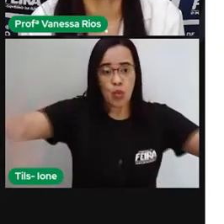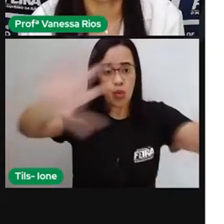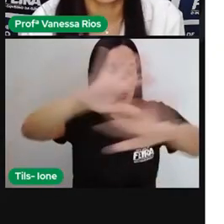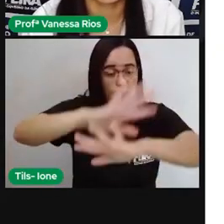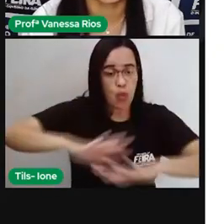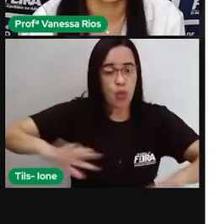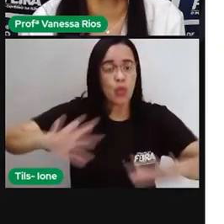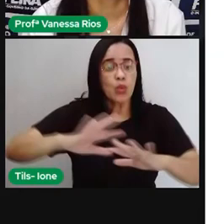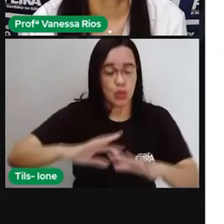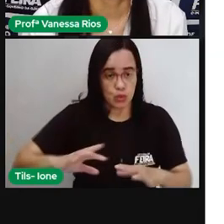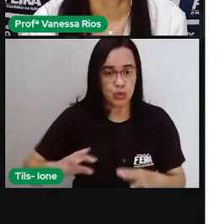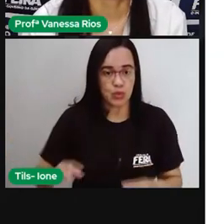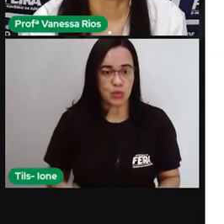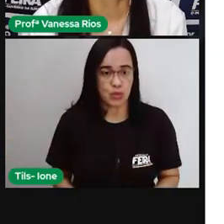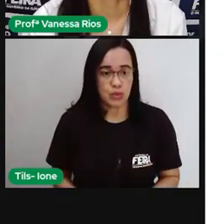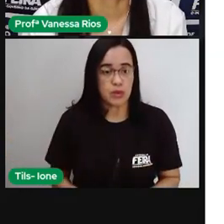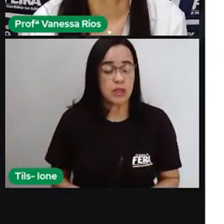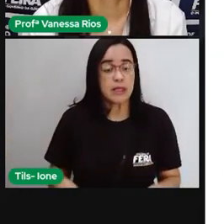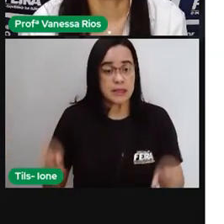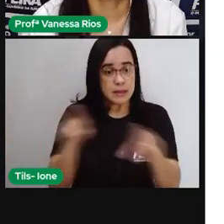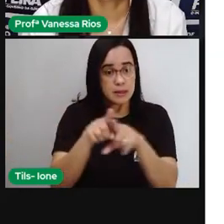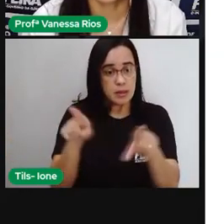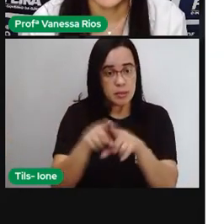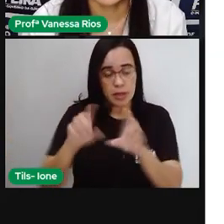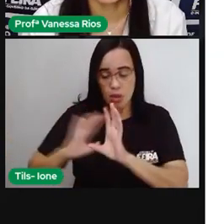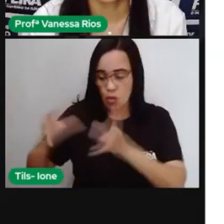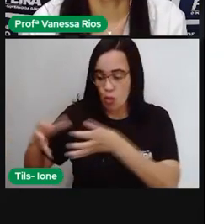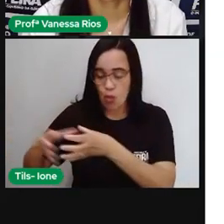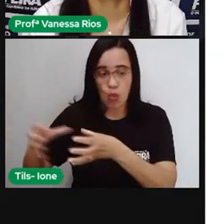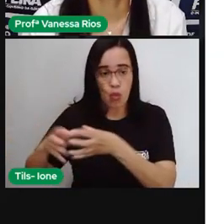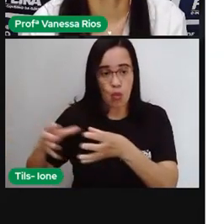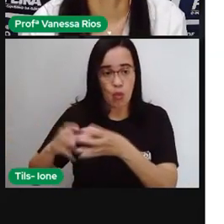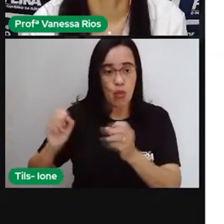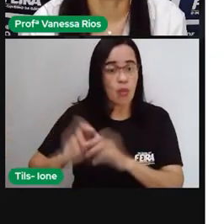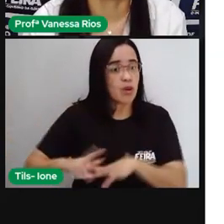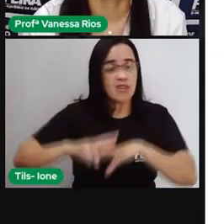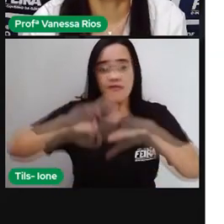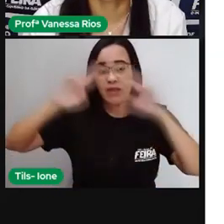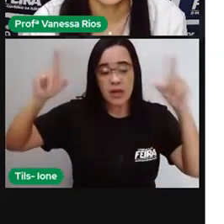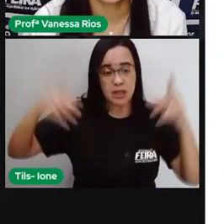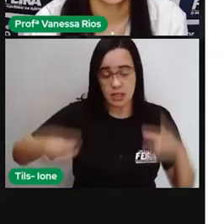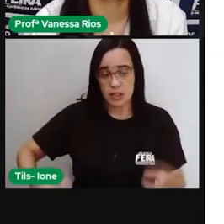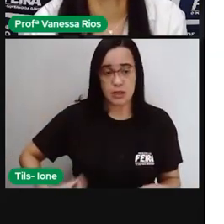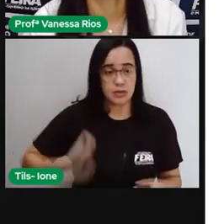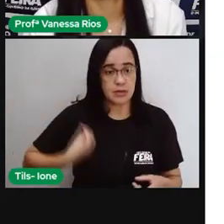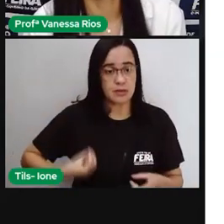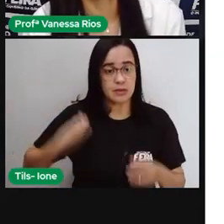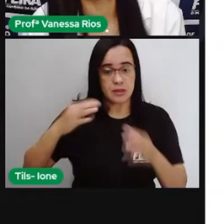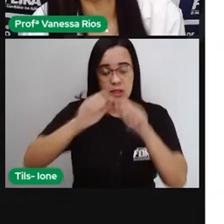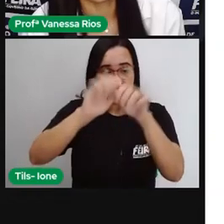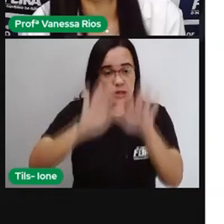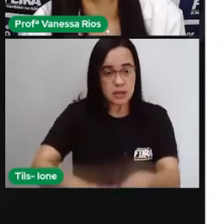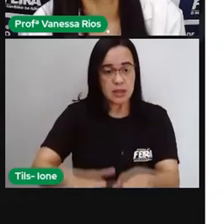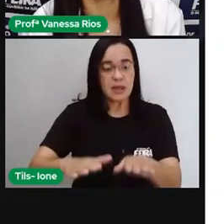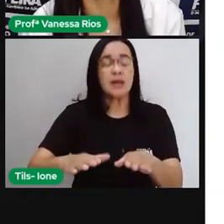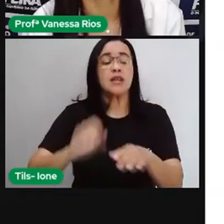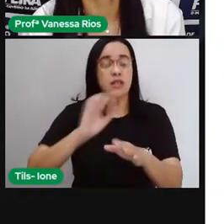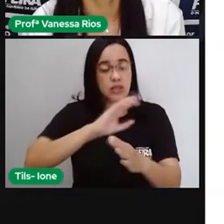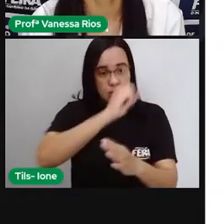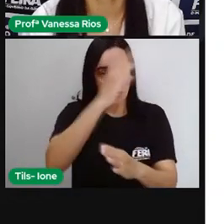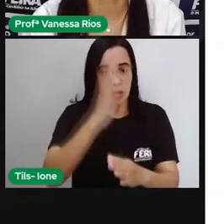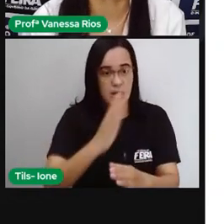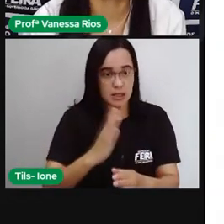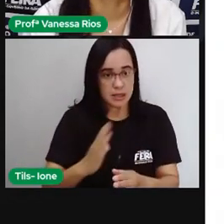diferentes entre si. Então, eles já eram povos aí, pessoas que moravam, né, que habitavam as terras do